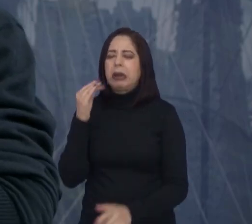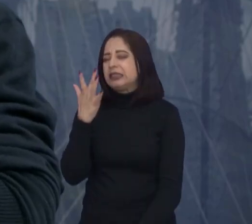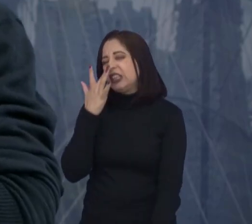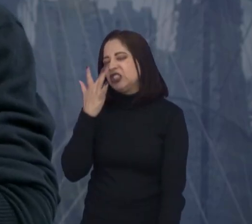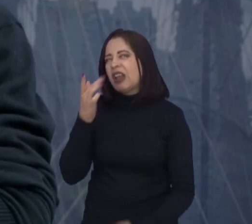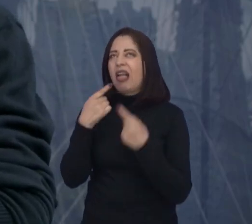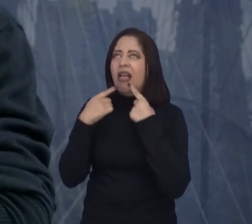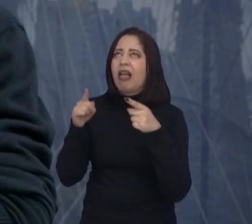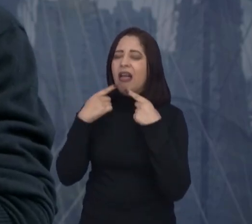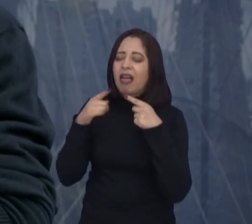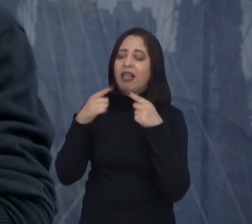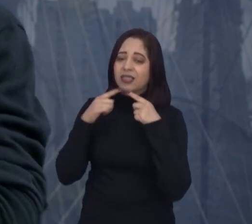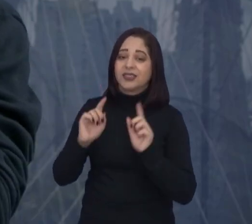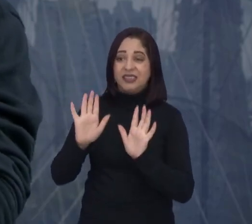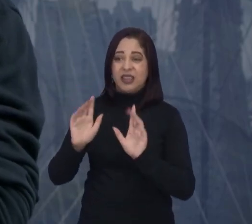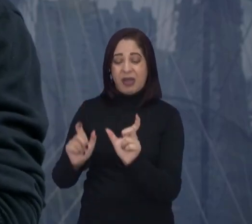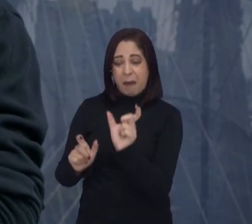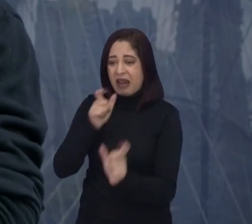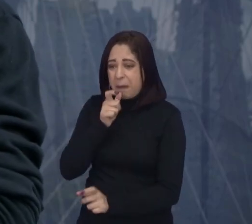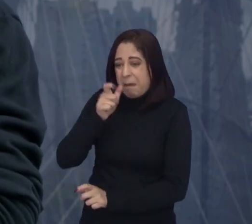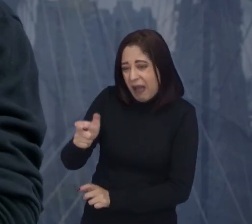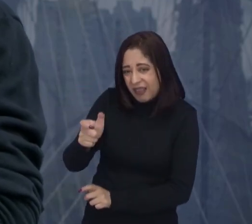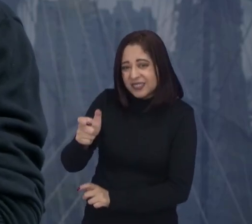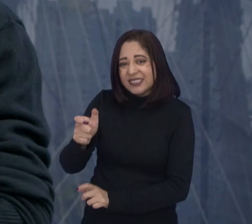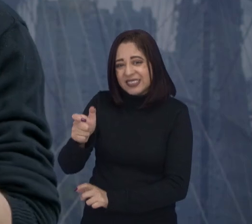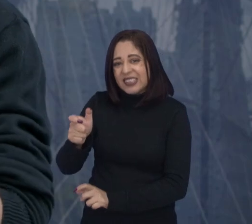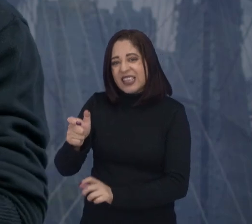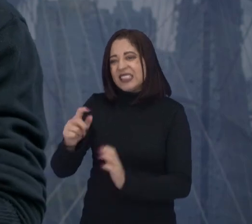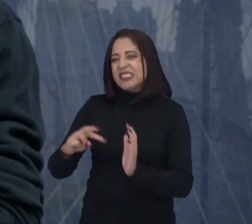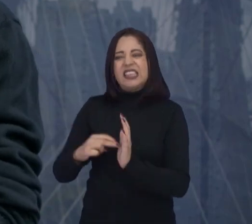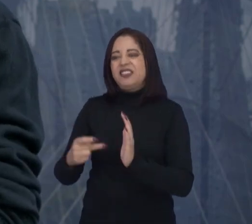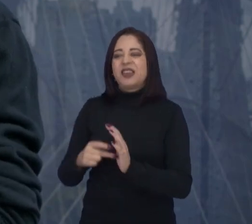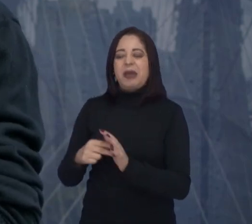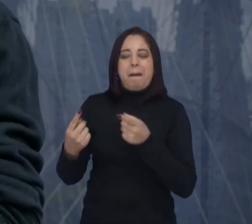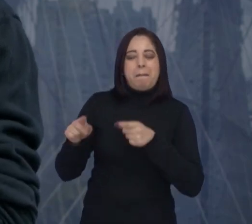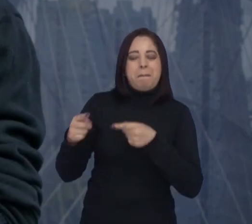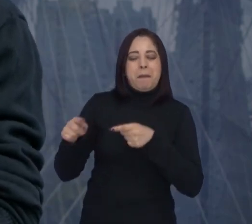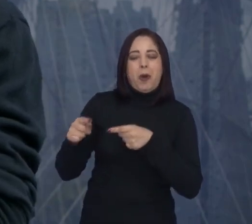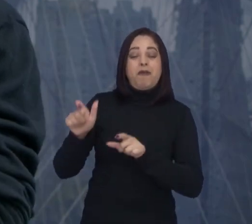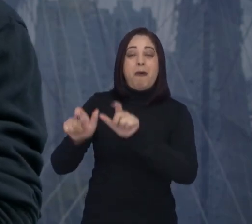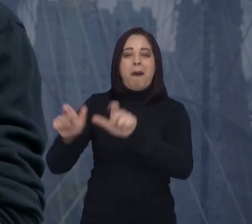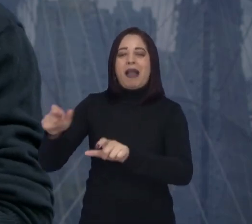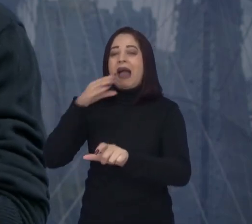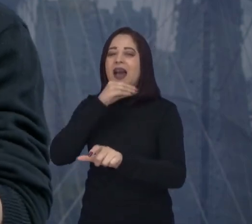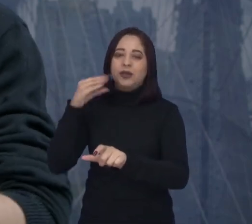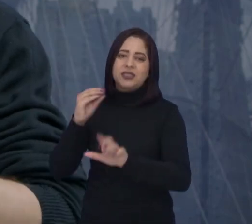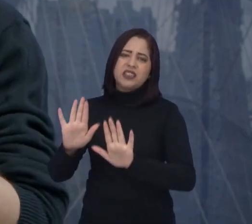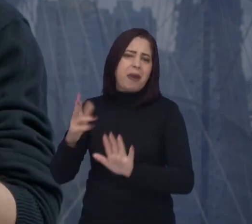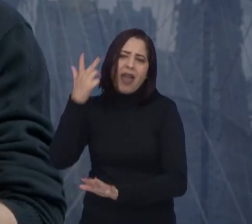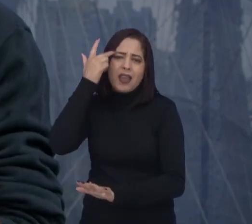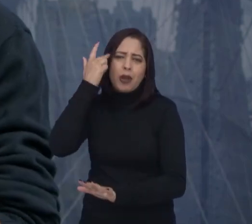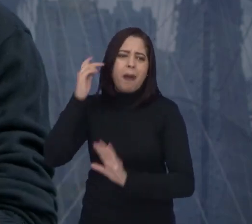Então, geralmente, esse termo jocoso vem para justamente fazer uma troça com uma fase que é extremamente humana. Todos nós passamos, todos nós temos